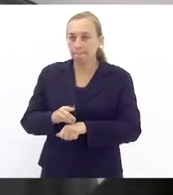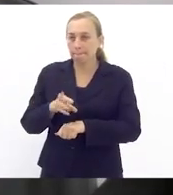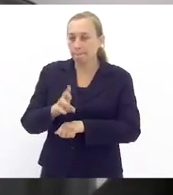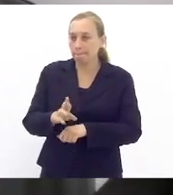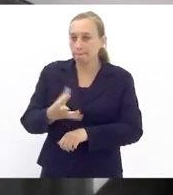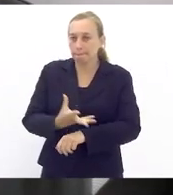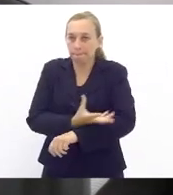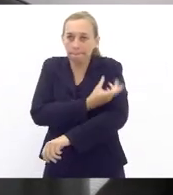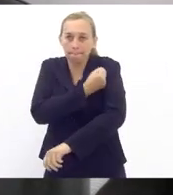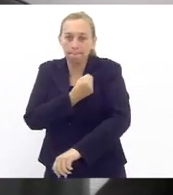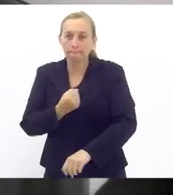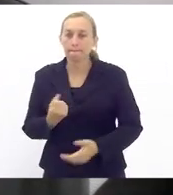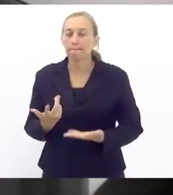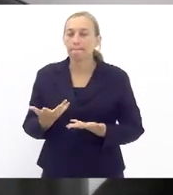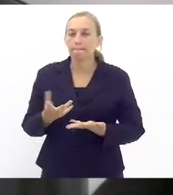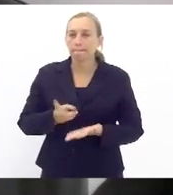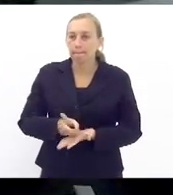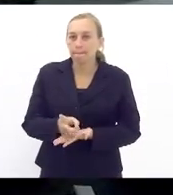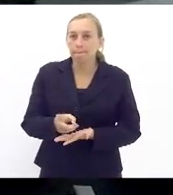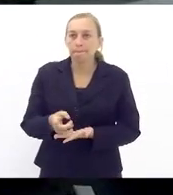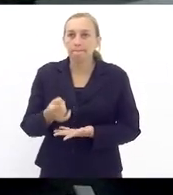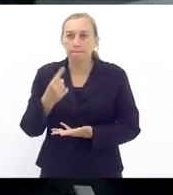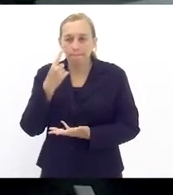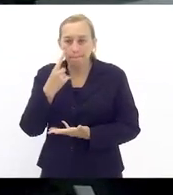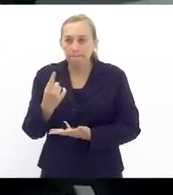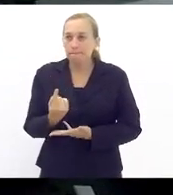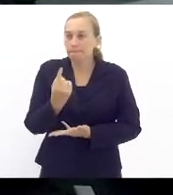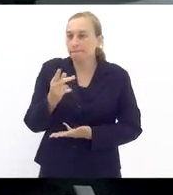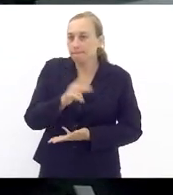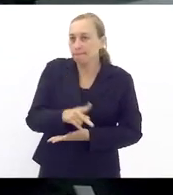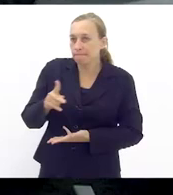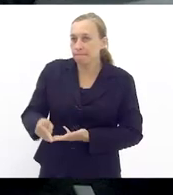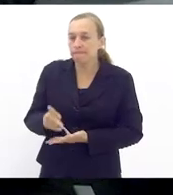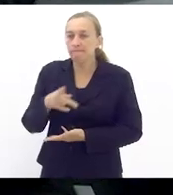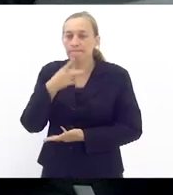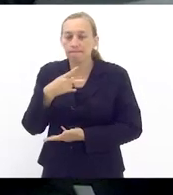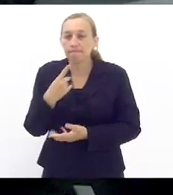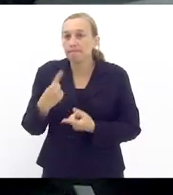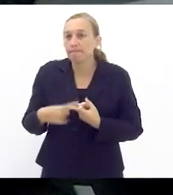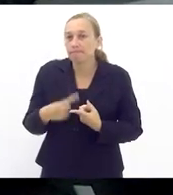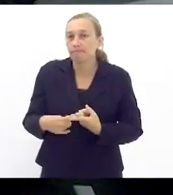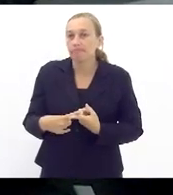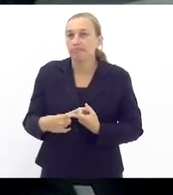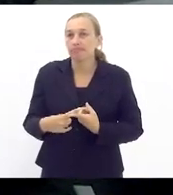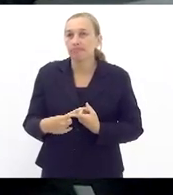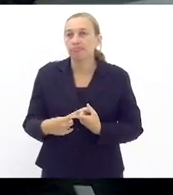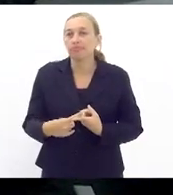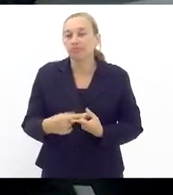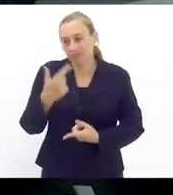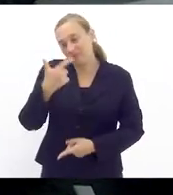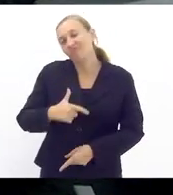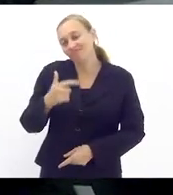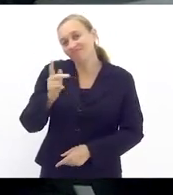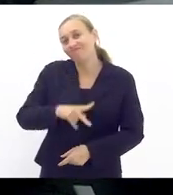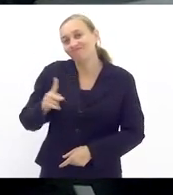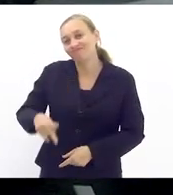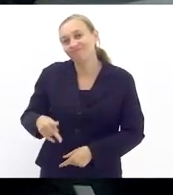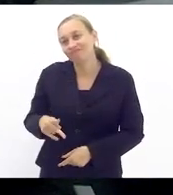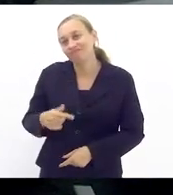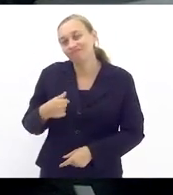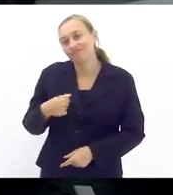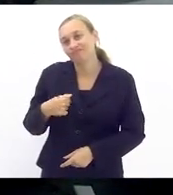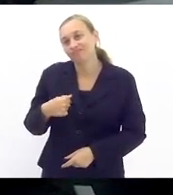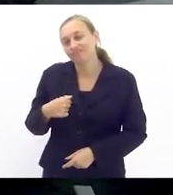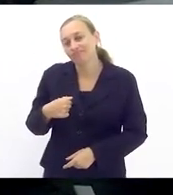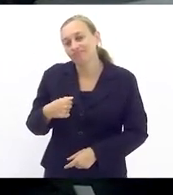fico muito emocionada sempre ver uma professora um professor falando porque eu sou o professor estou Lice